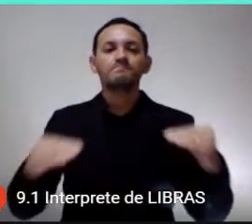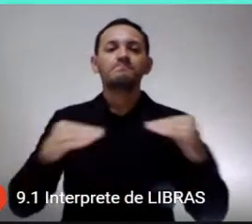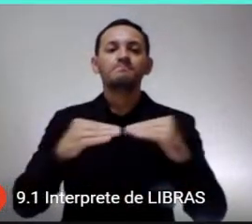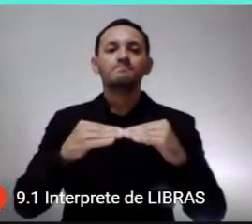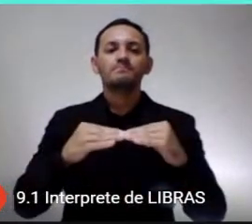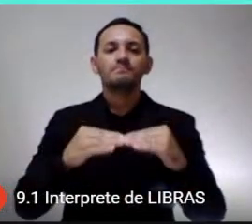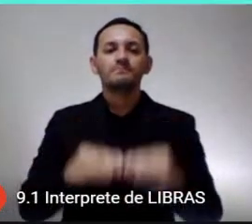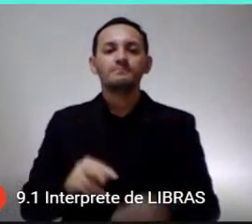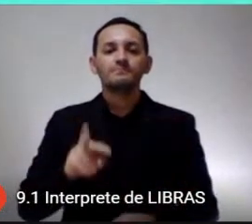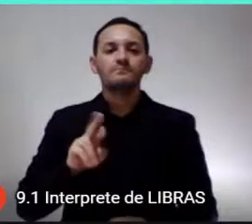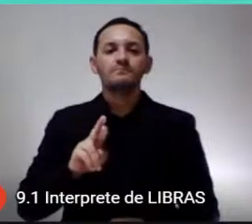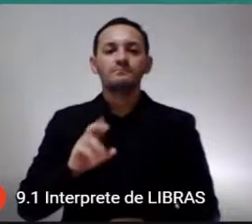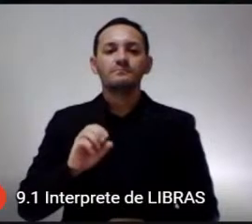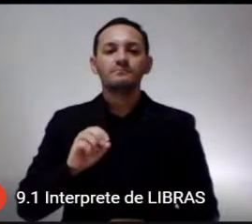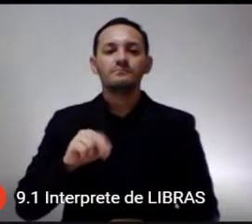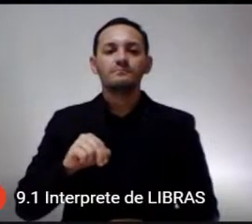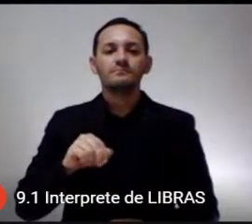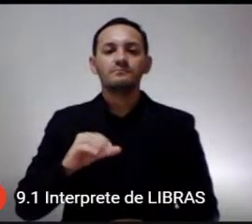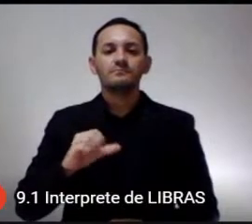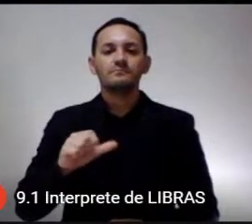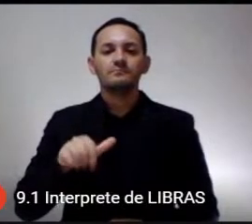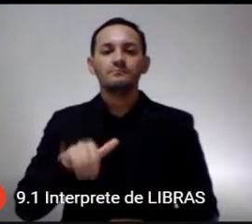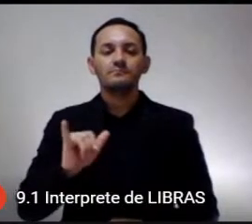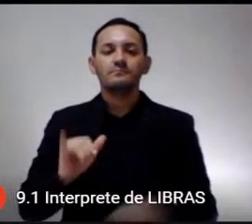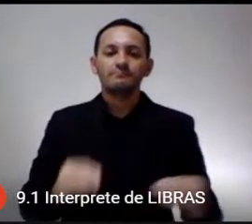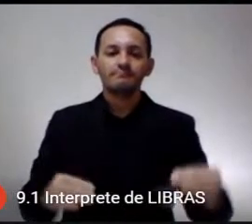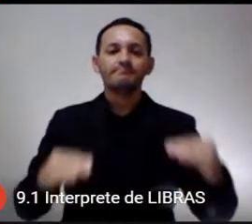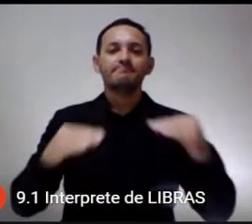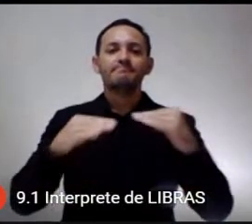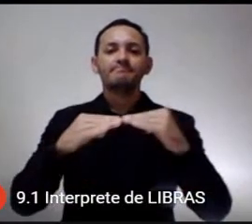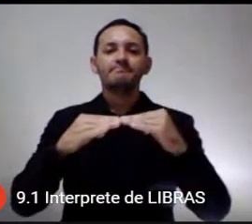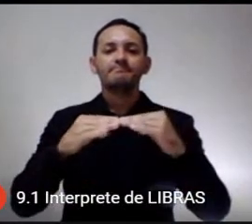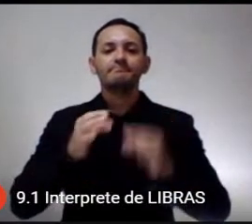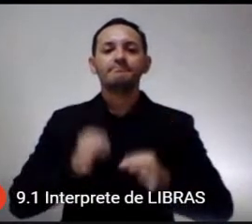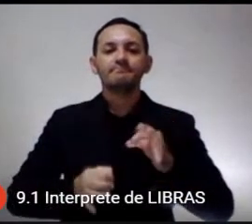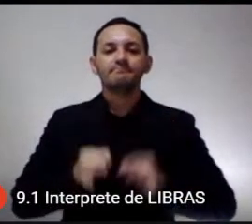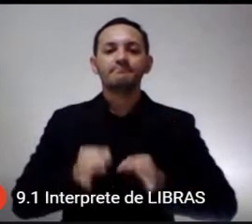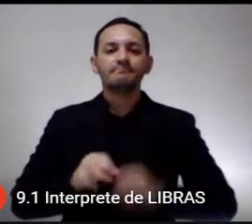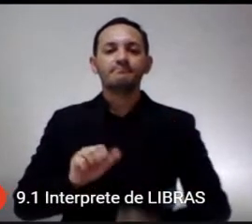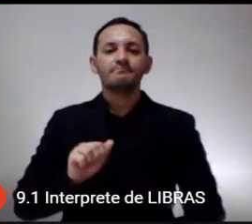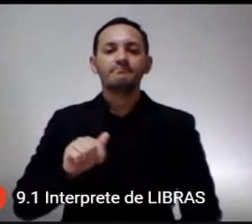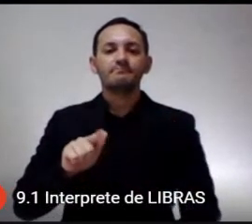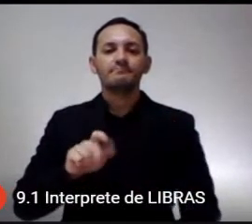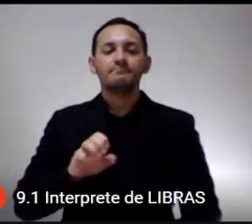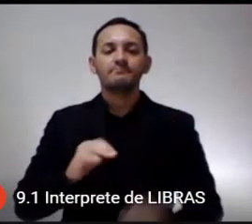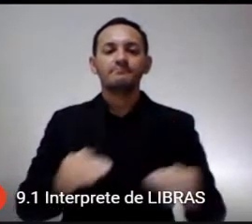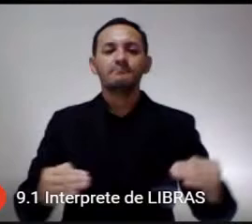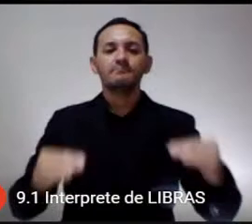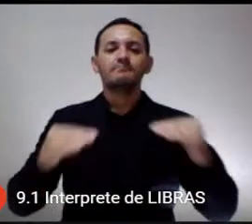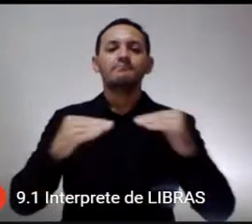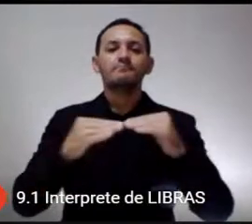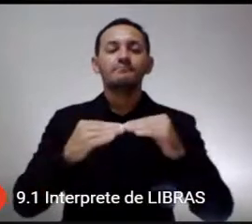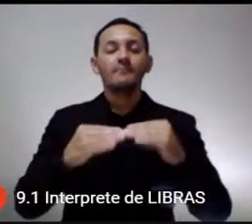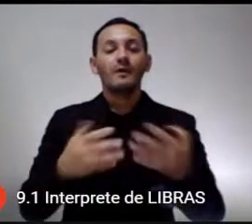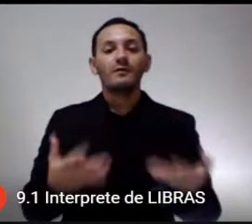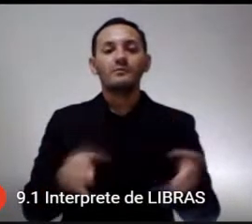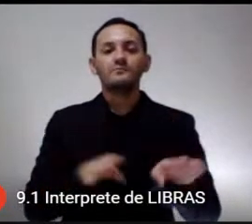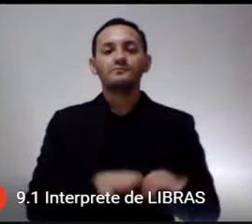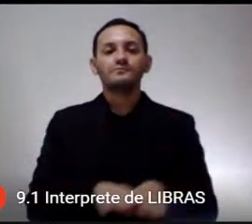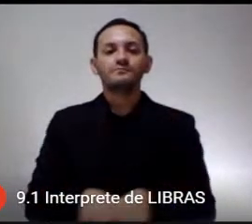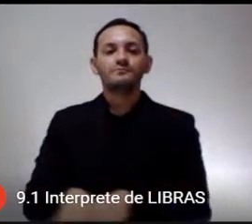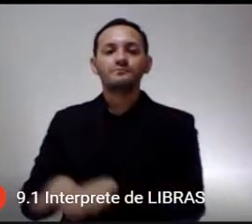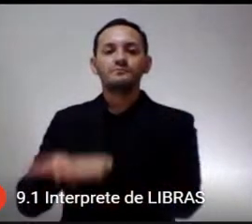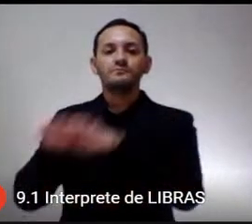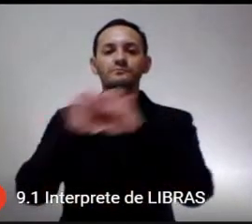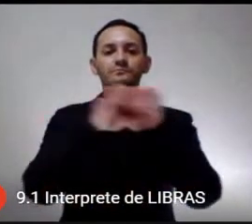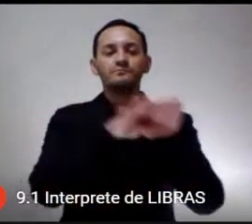Voto com o relator, senhor presidente. E doutora Ângela. Acompanho o relator. Então, por unanimidade, fica autorizado o